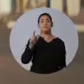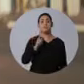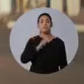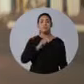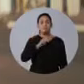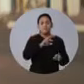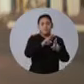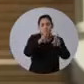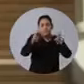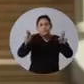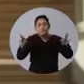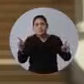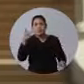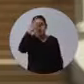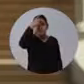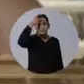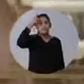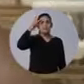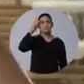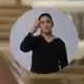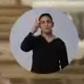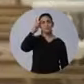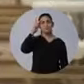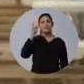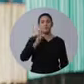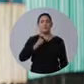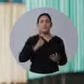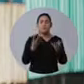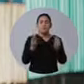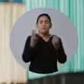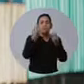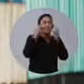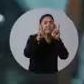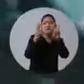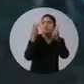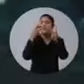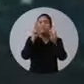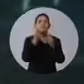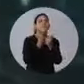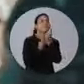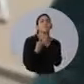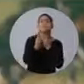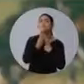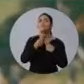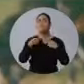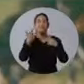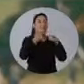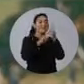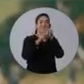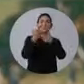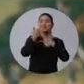Pedros, tem Anas, tem Antônias. Tem muitos olhares, muitas vontades, muitos sorrisos,